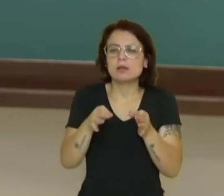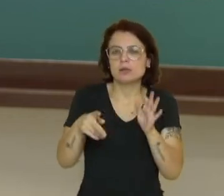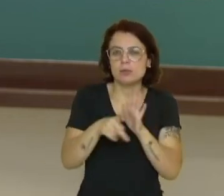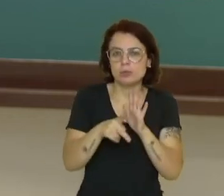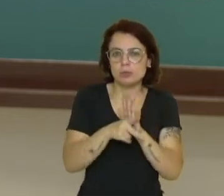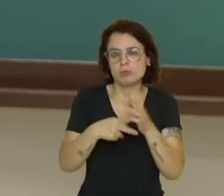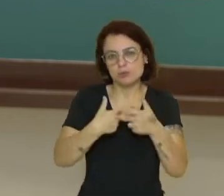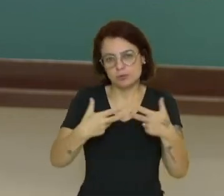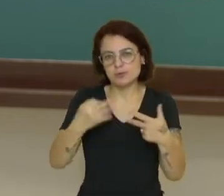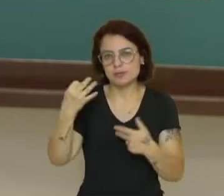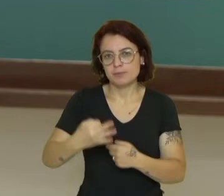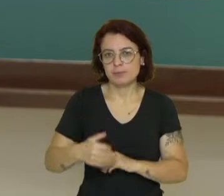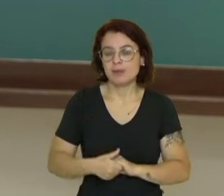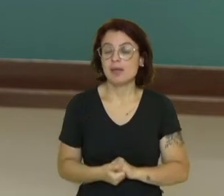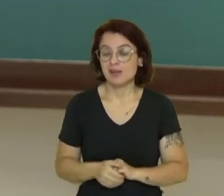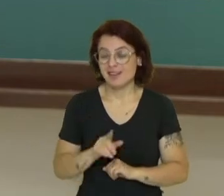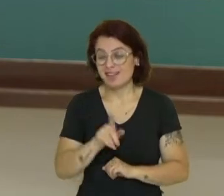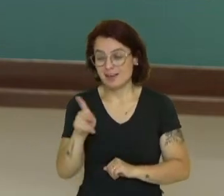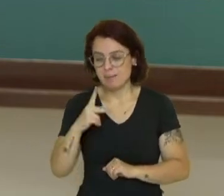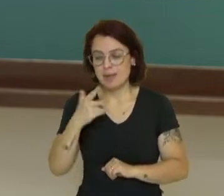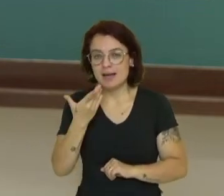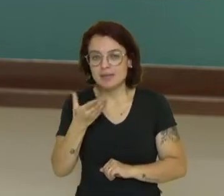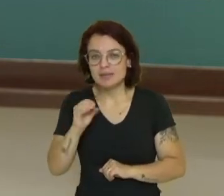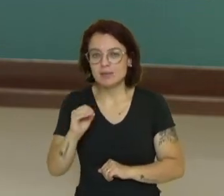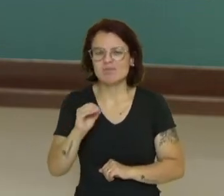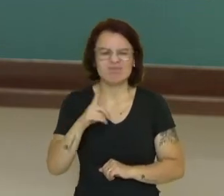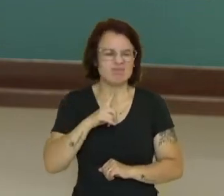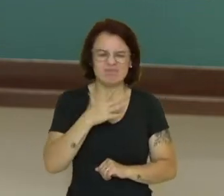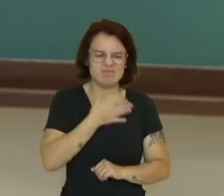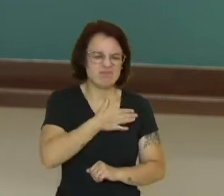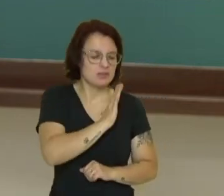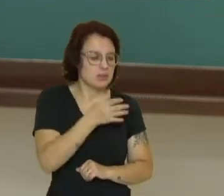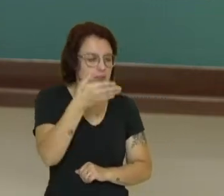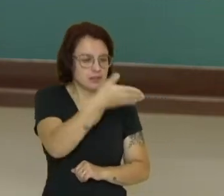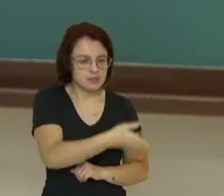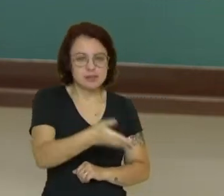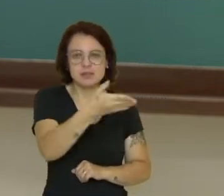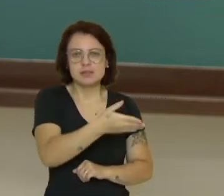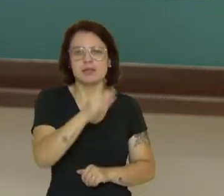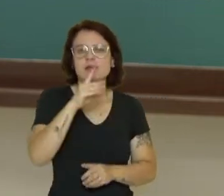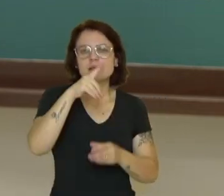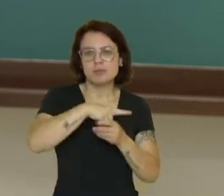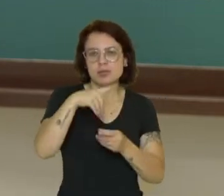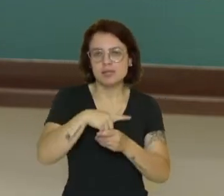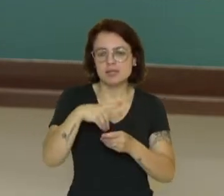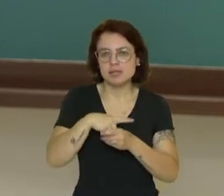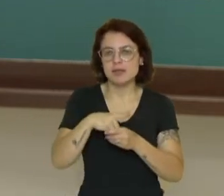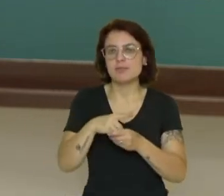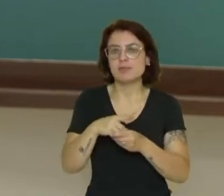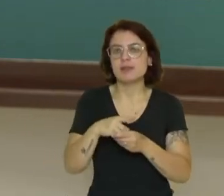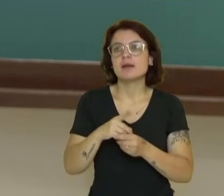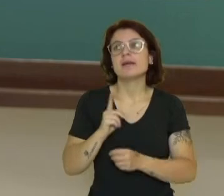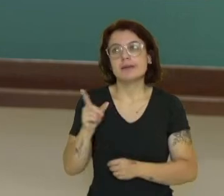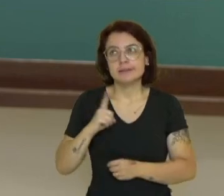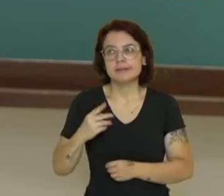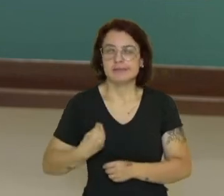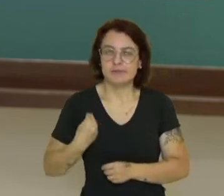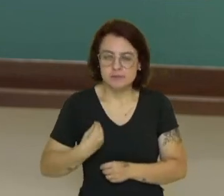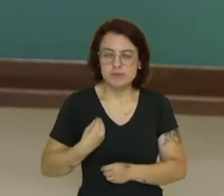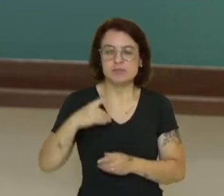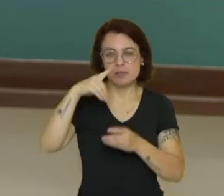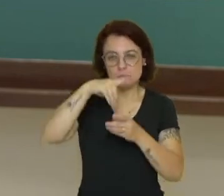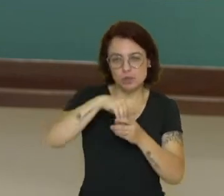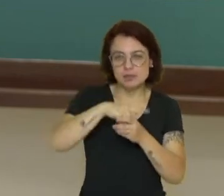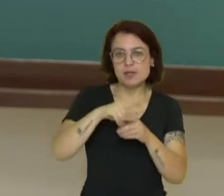que o Platão era crítico da democracia, estava vivendo ali na democracia grega, mas ele